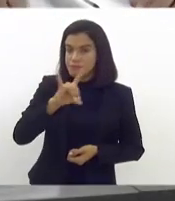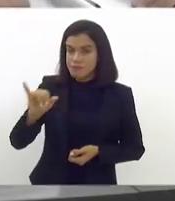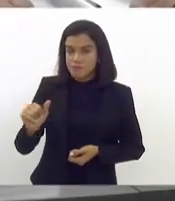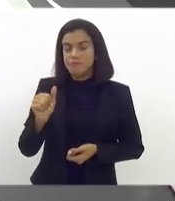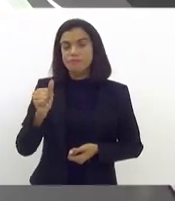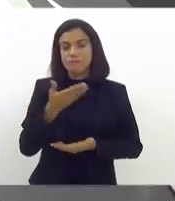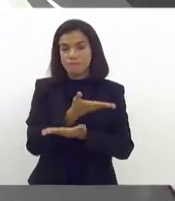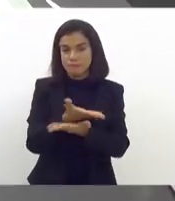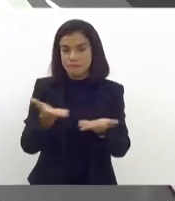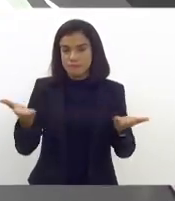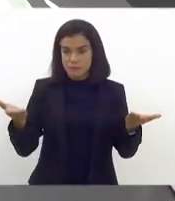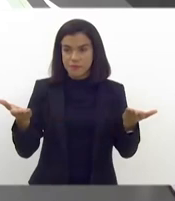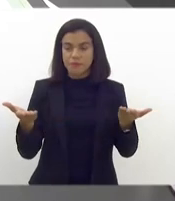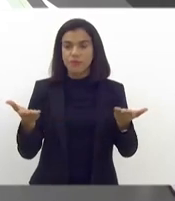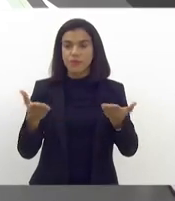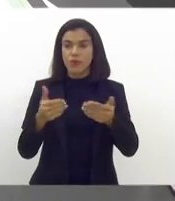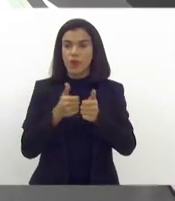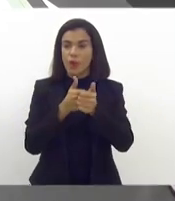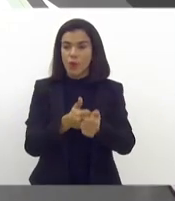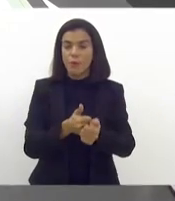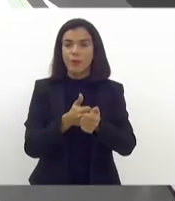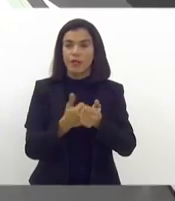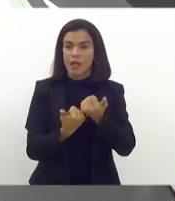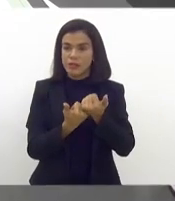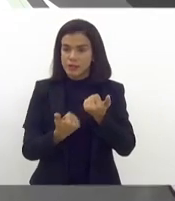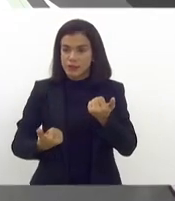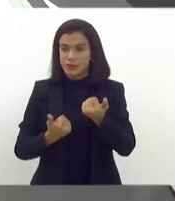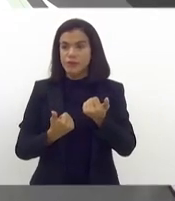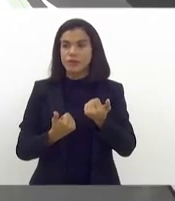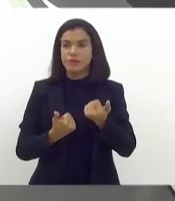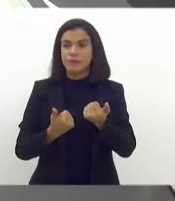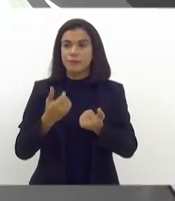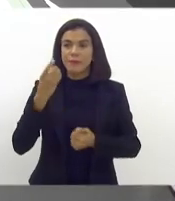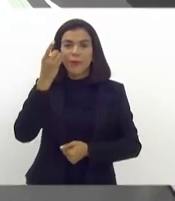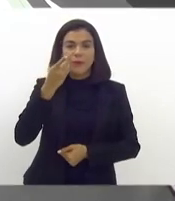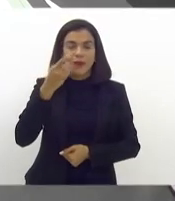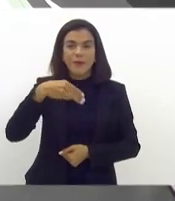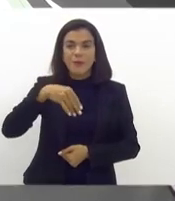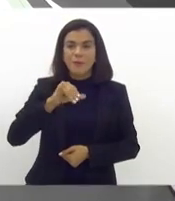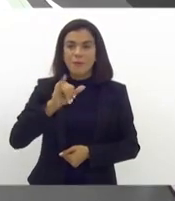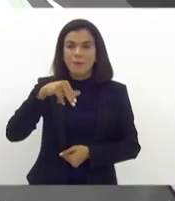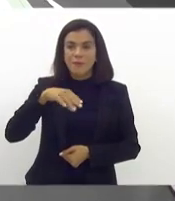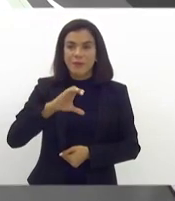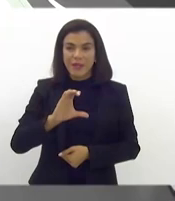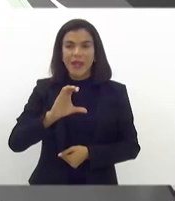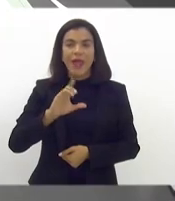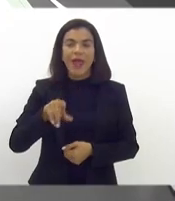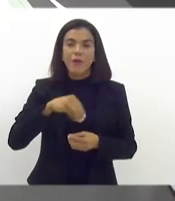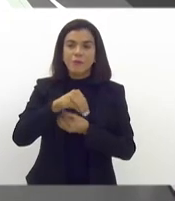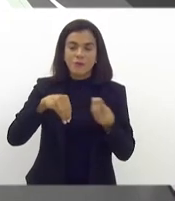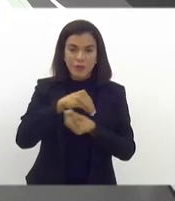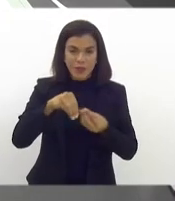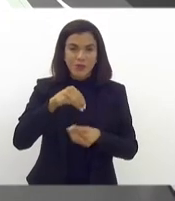presidente, a todos que compõem a mesa, e assessores. Deputado Amigo, você é um filhote, um misto de Alan Lopes com